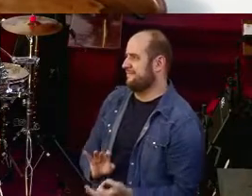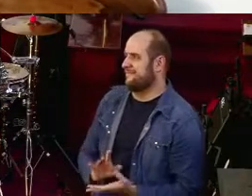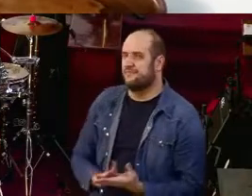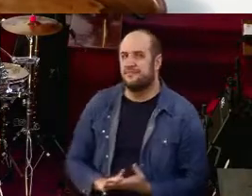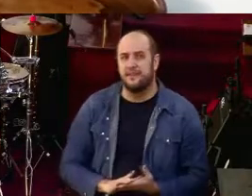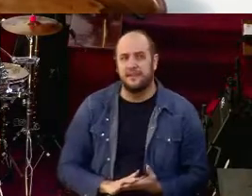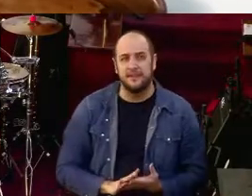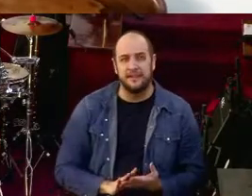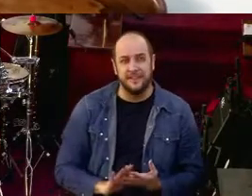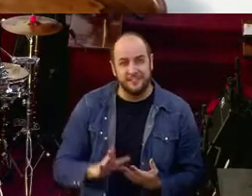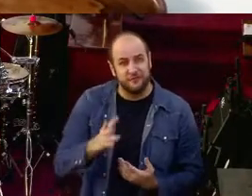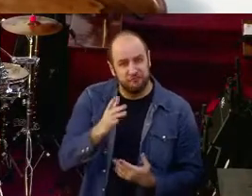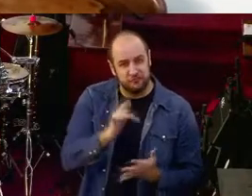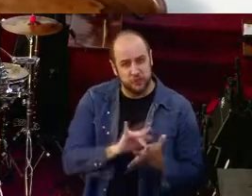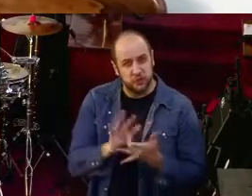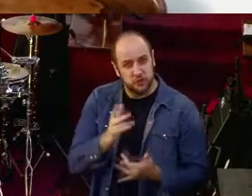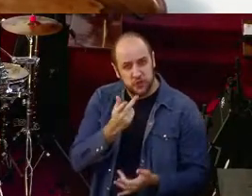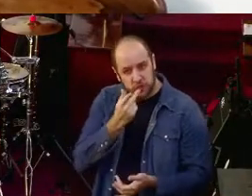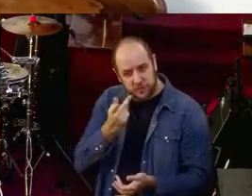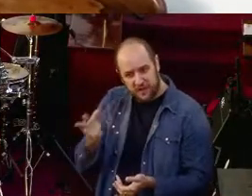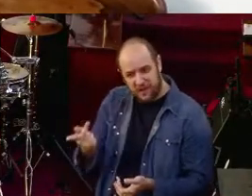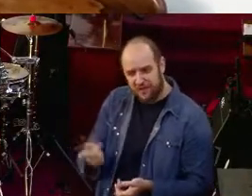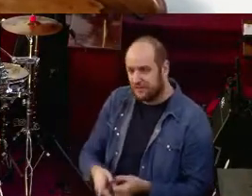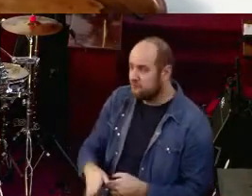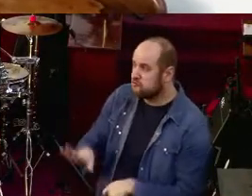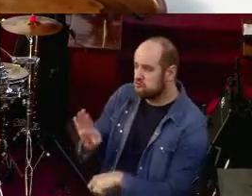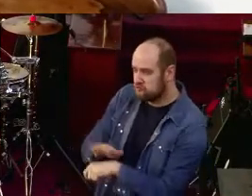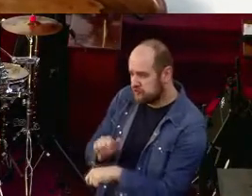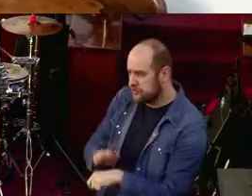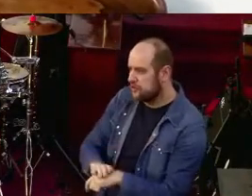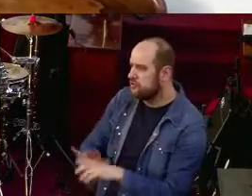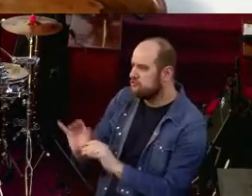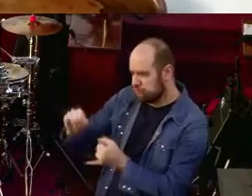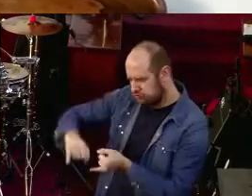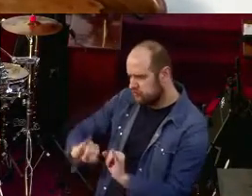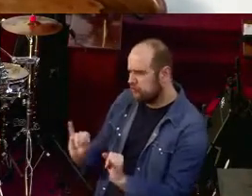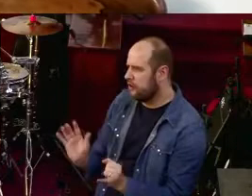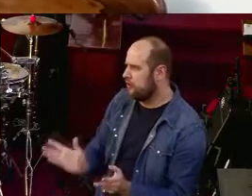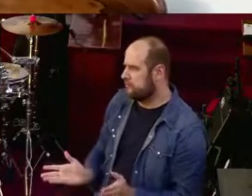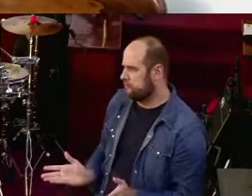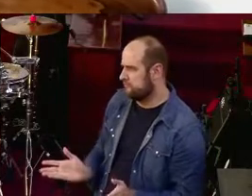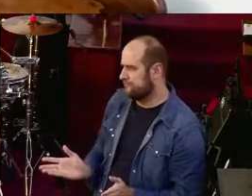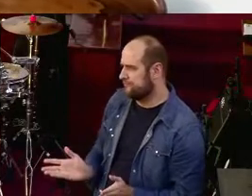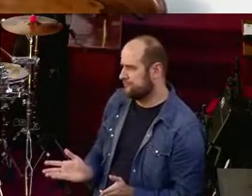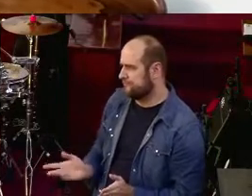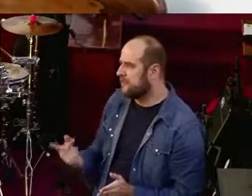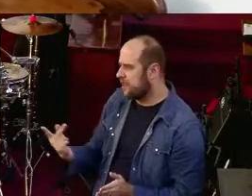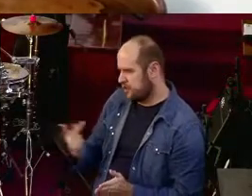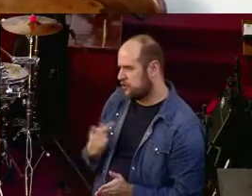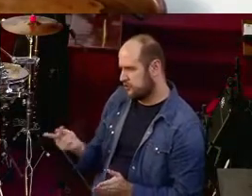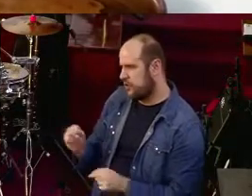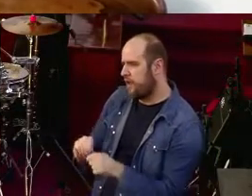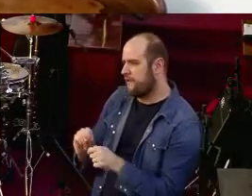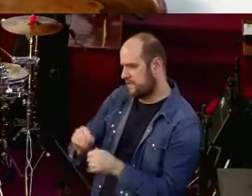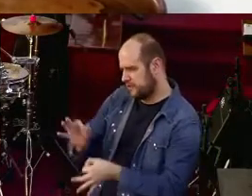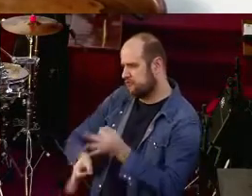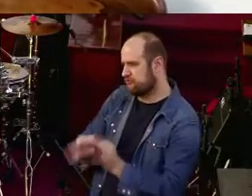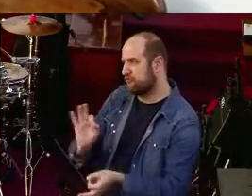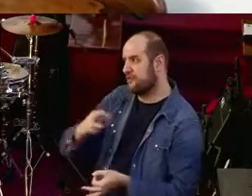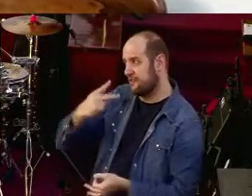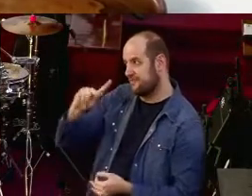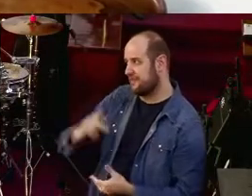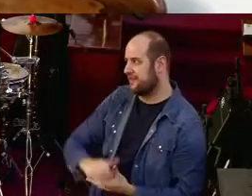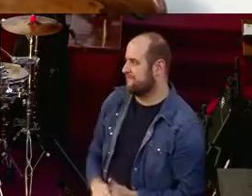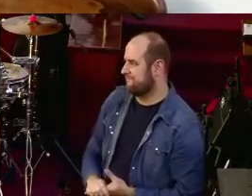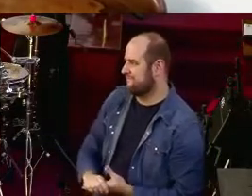Essa é a palavra de convencimento de Jesus para João. João, nós precisamos cumprir a justiça. Nós